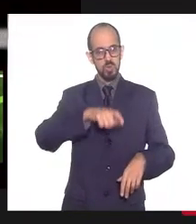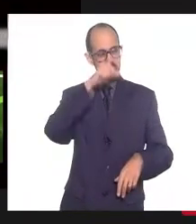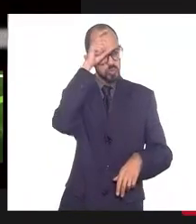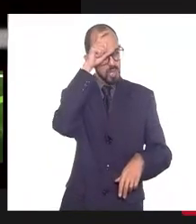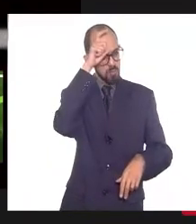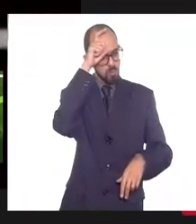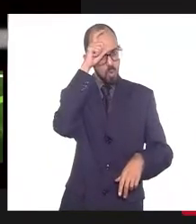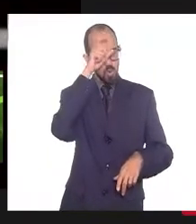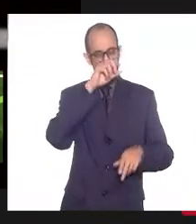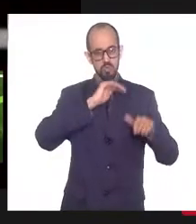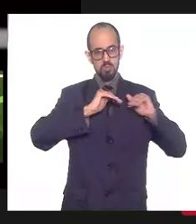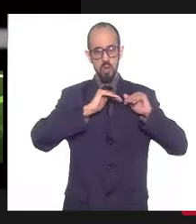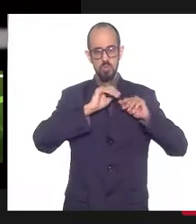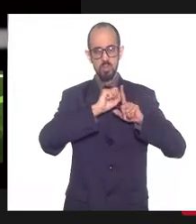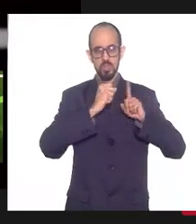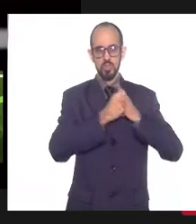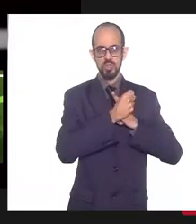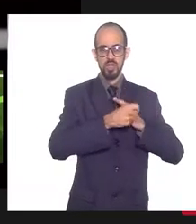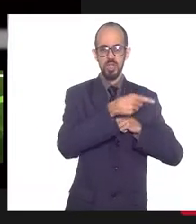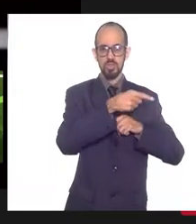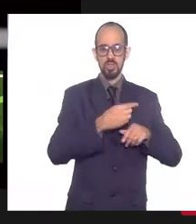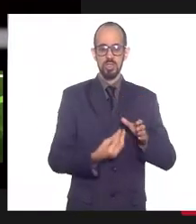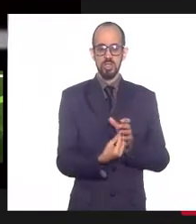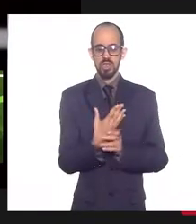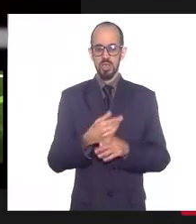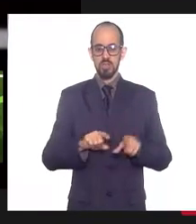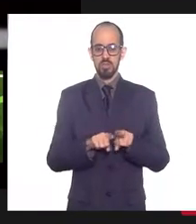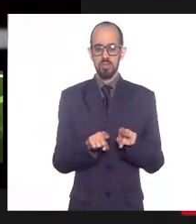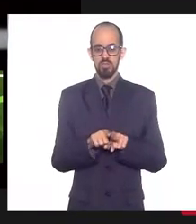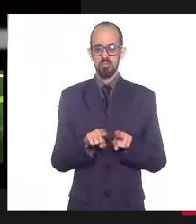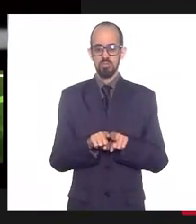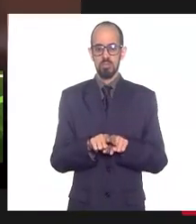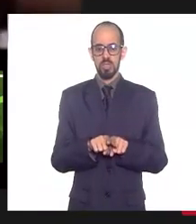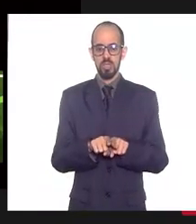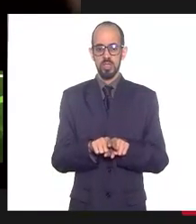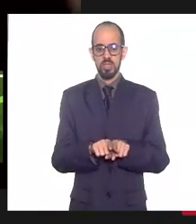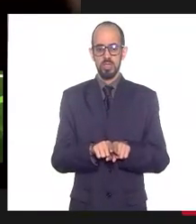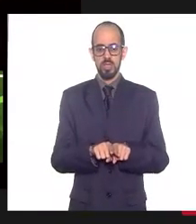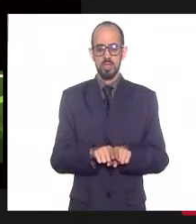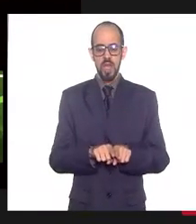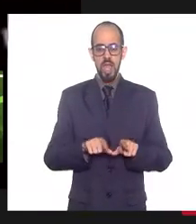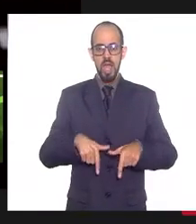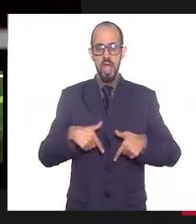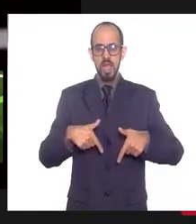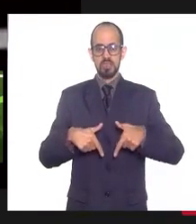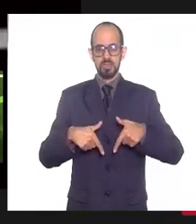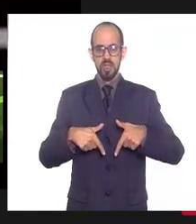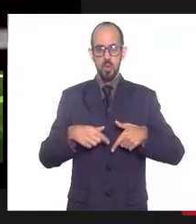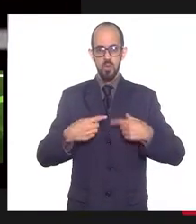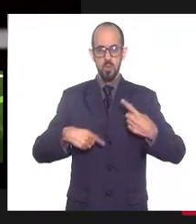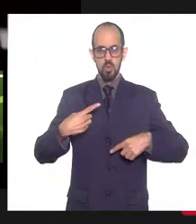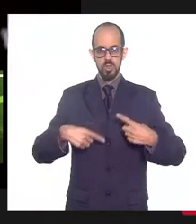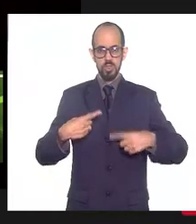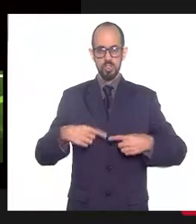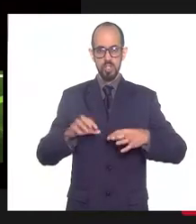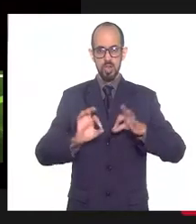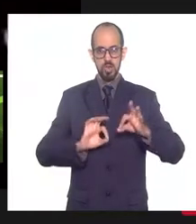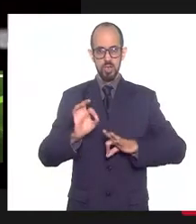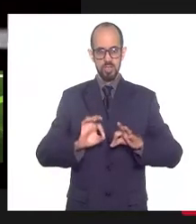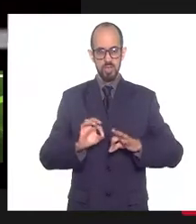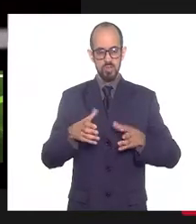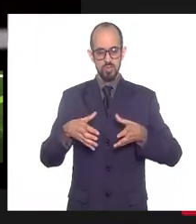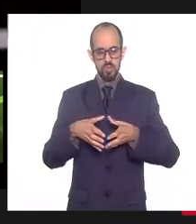sociais, que desmonta e demoniza a ação política organizada, os